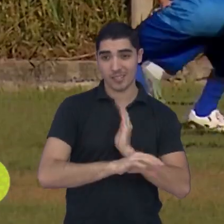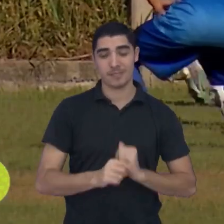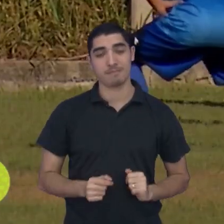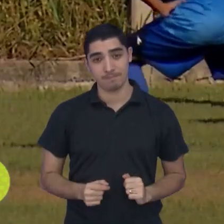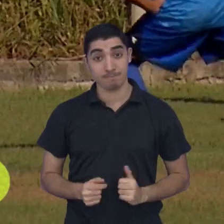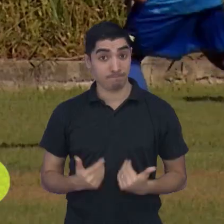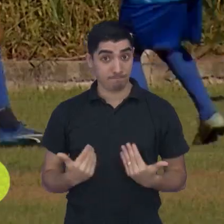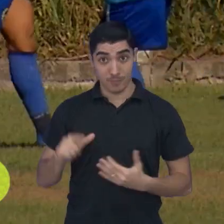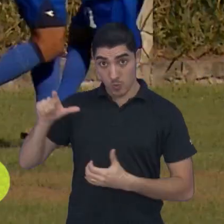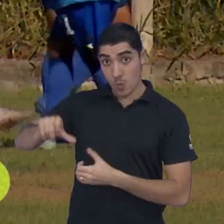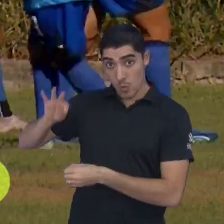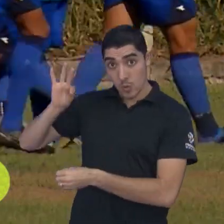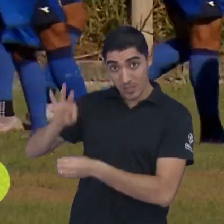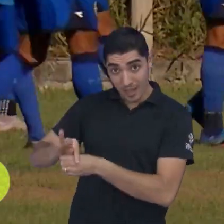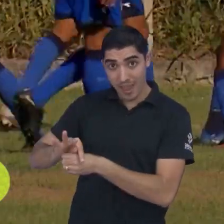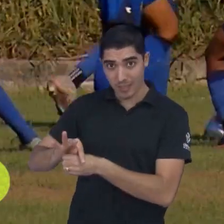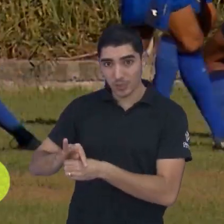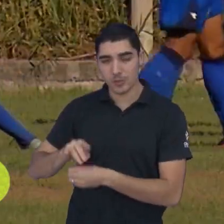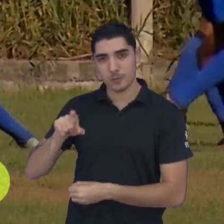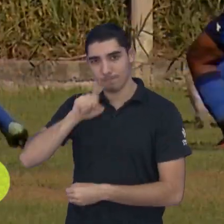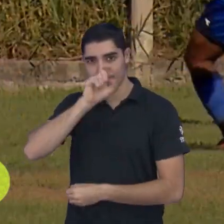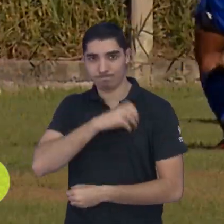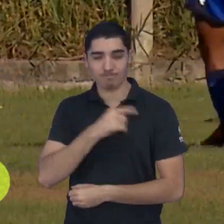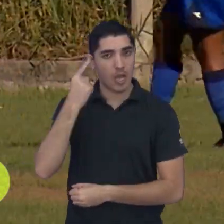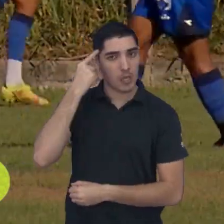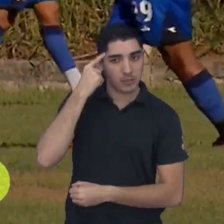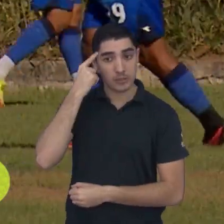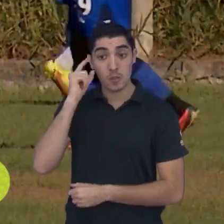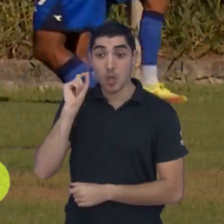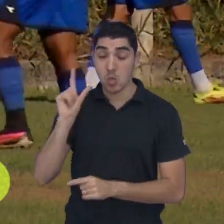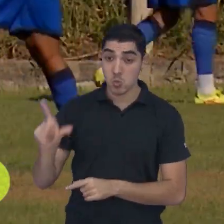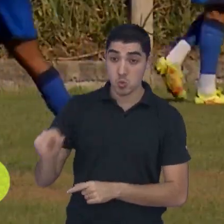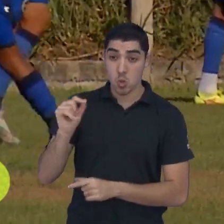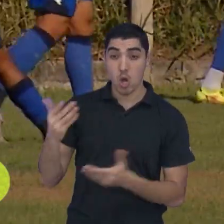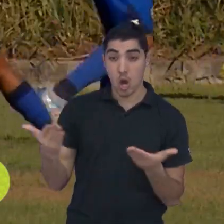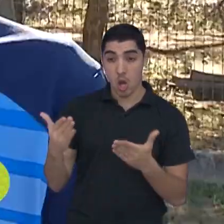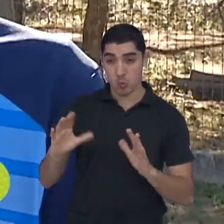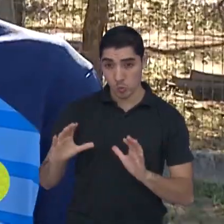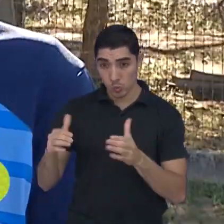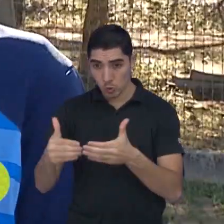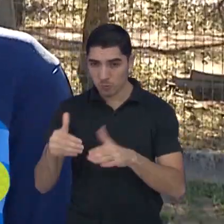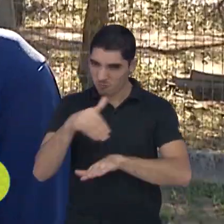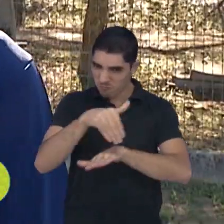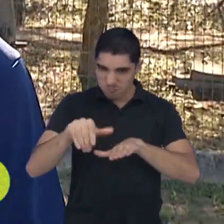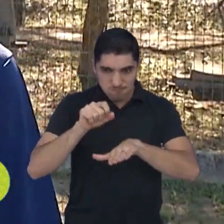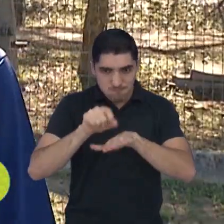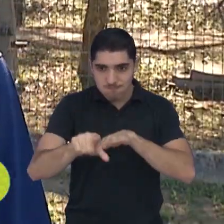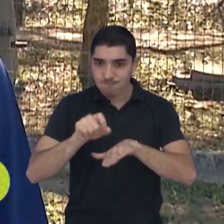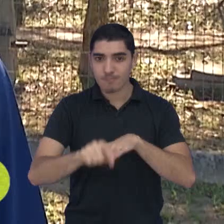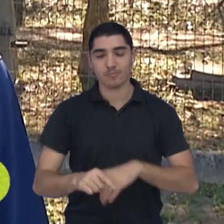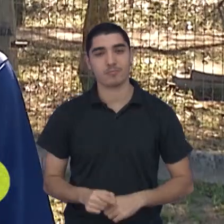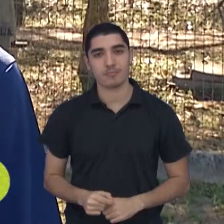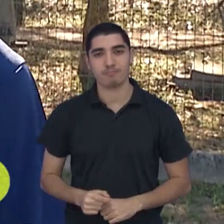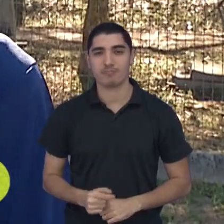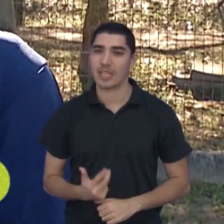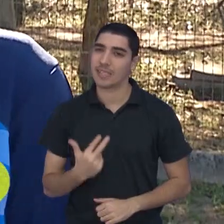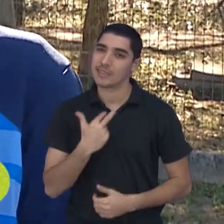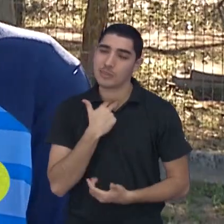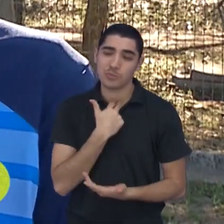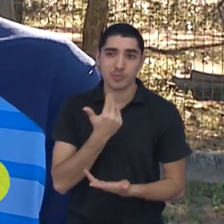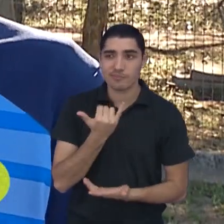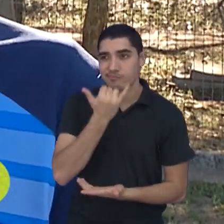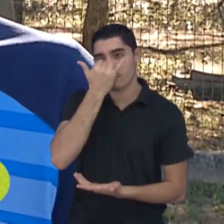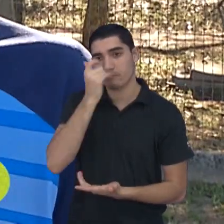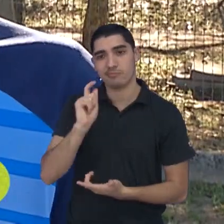O treinador joseense promete mandar para campo um time ofensivo. Não poderia ter ocorrido da forma que ocorreu a